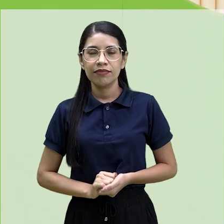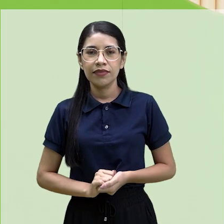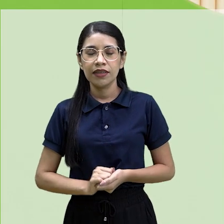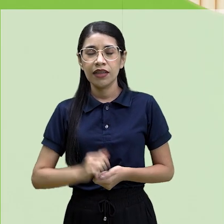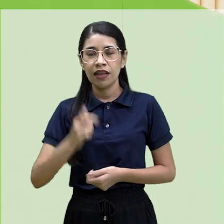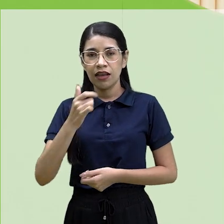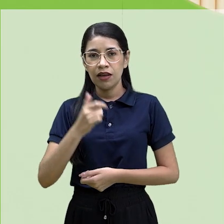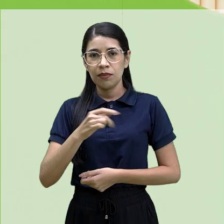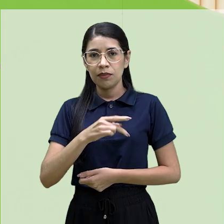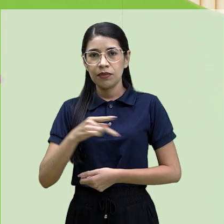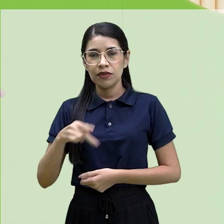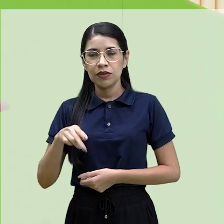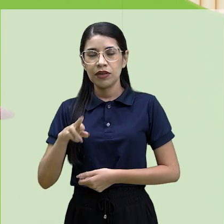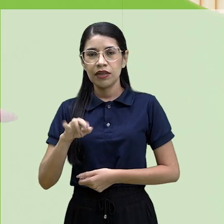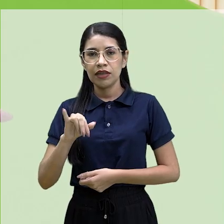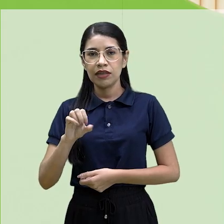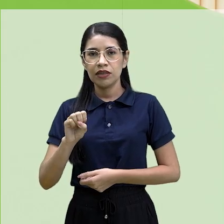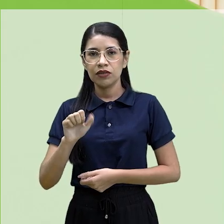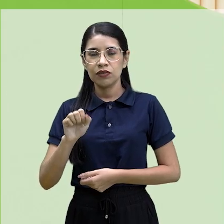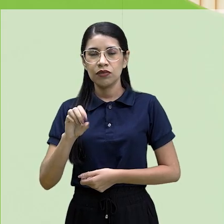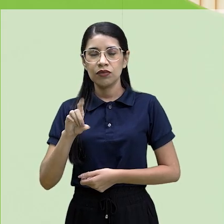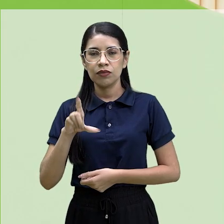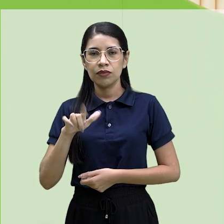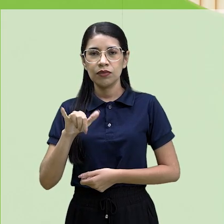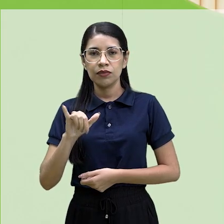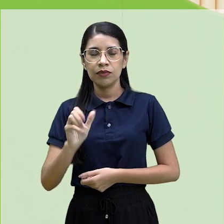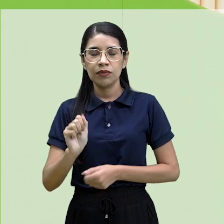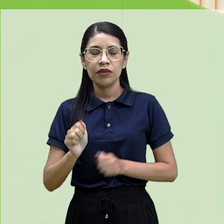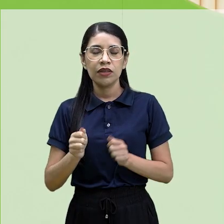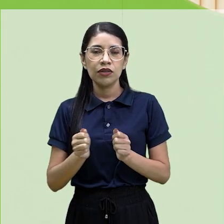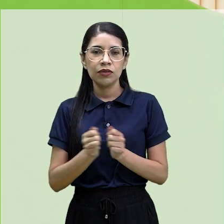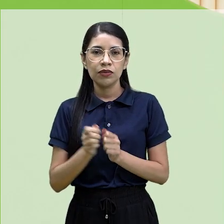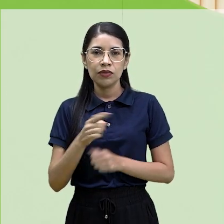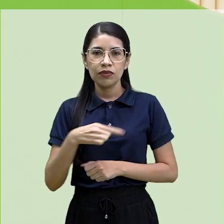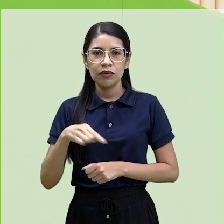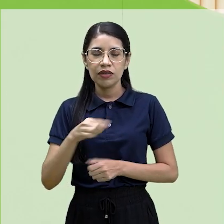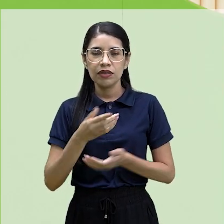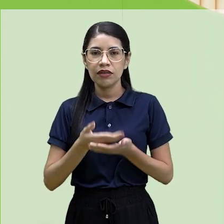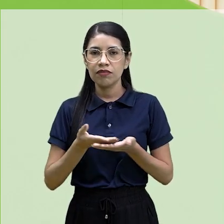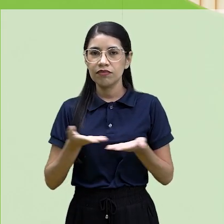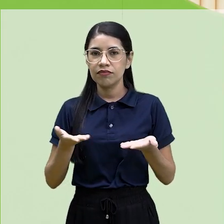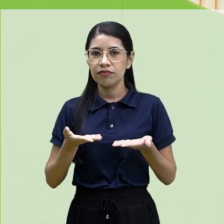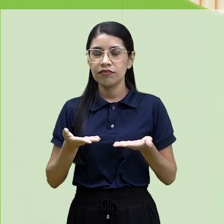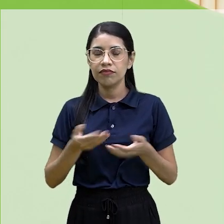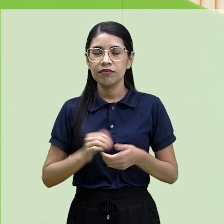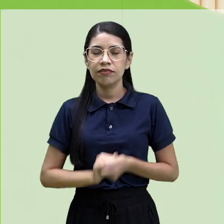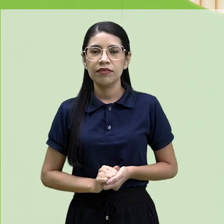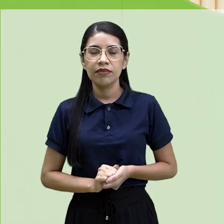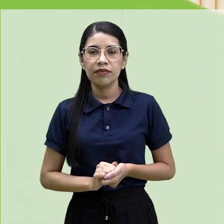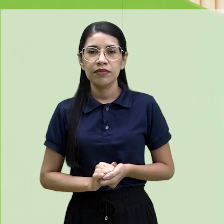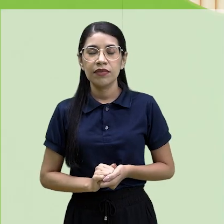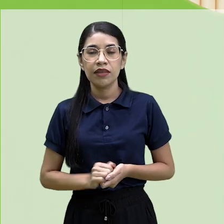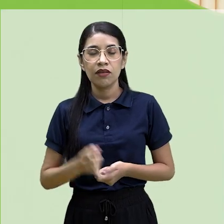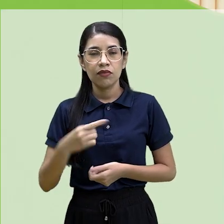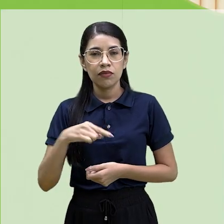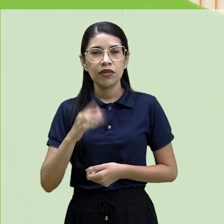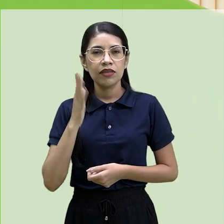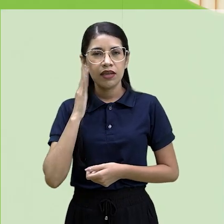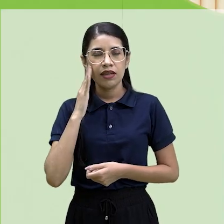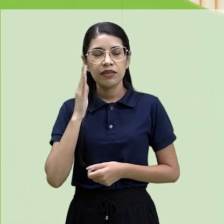Eu sou a professora Risolda Farias, que estarei com vocês nesta aula, e eu acredito que vocês